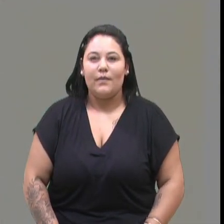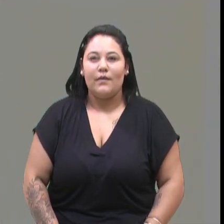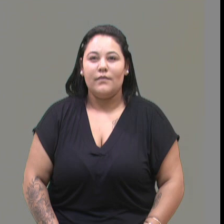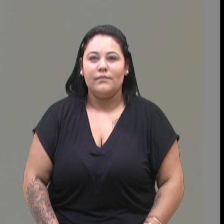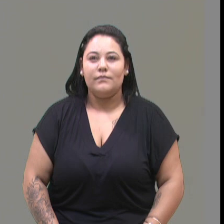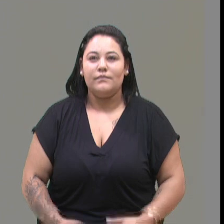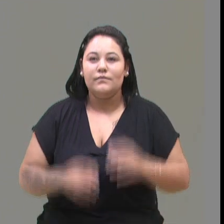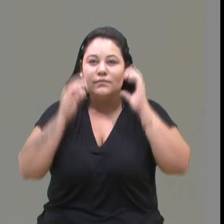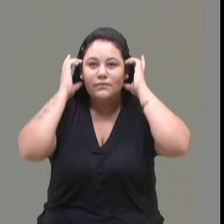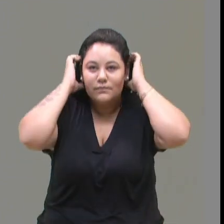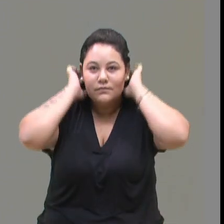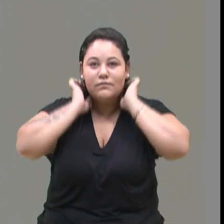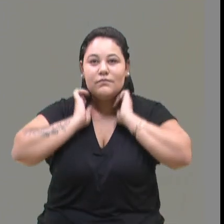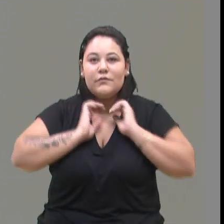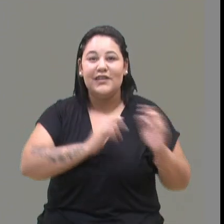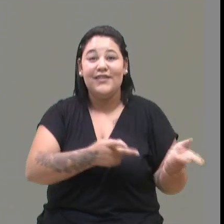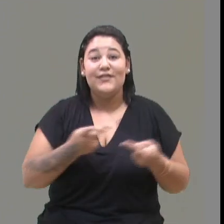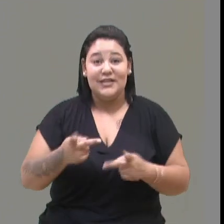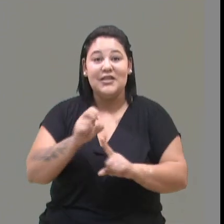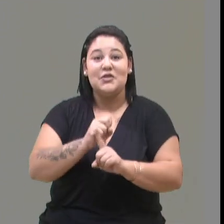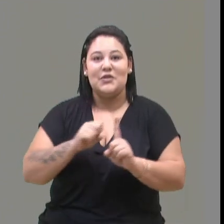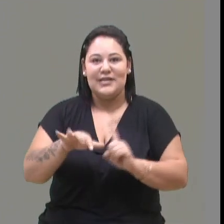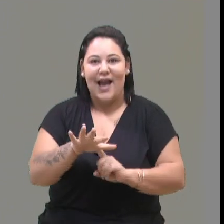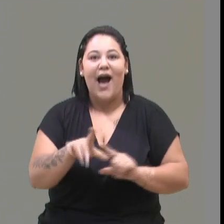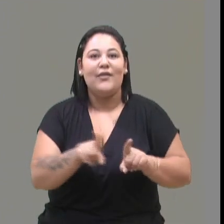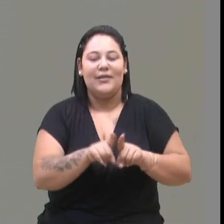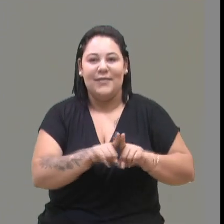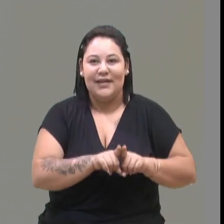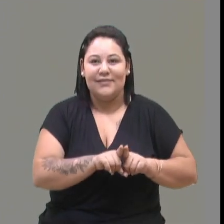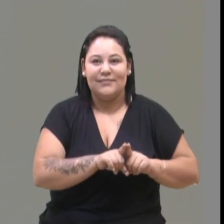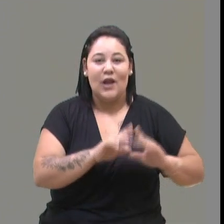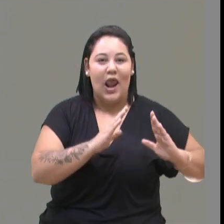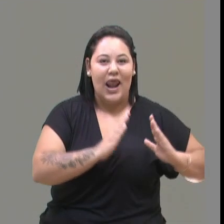Visitas sociais também em entidades, no Lar da Velhice,